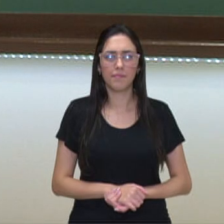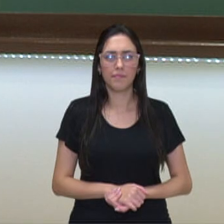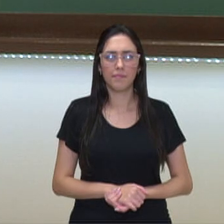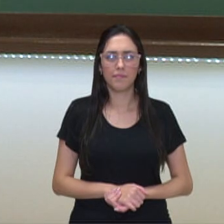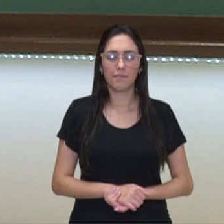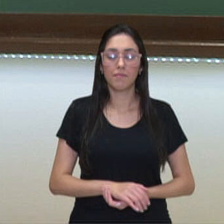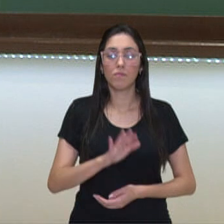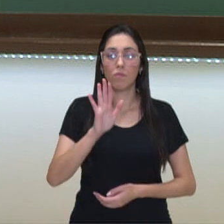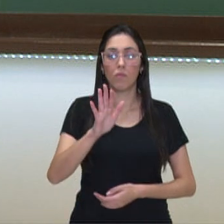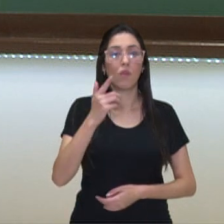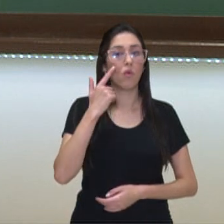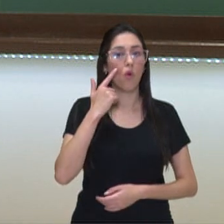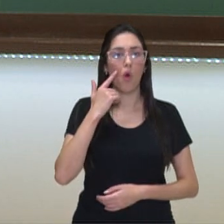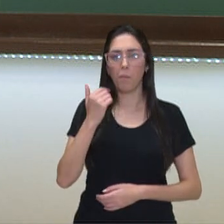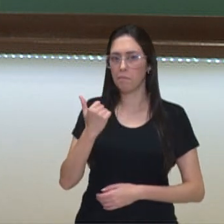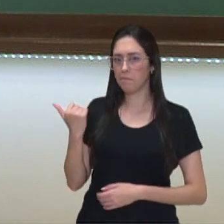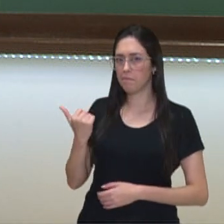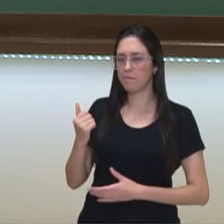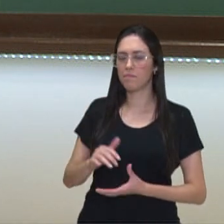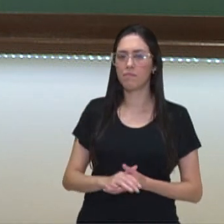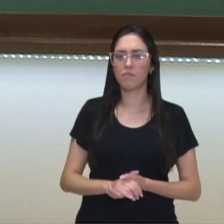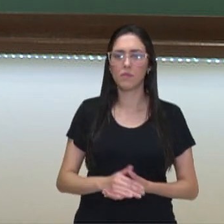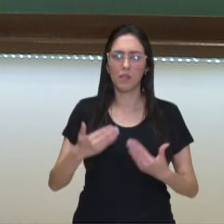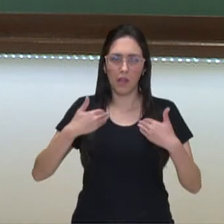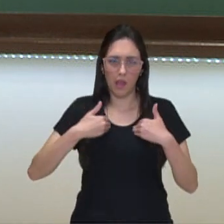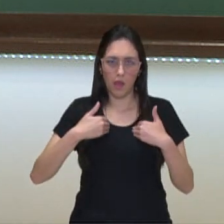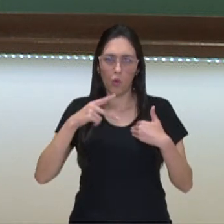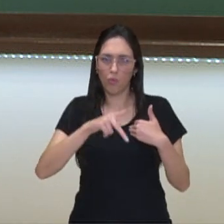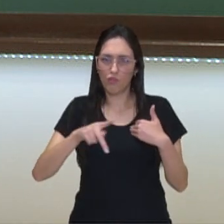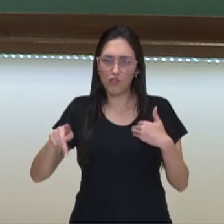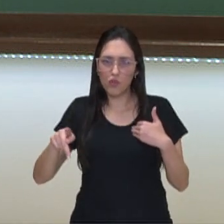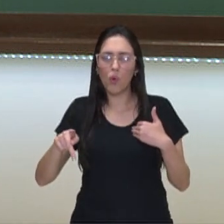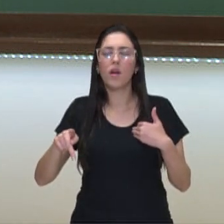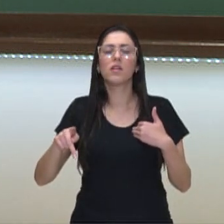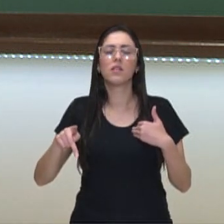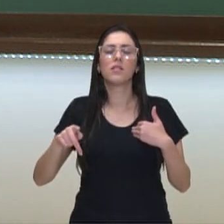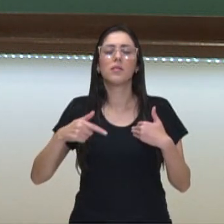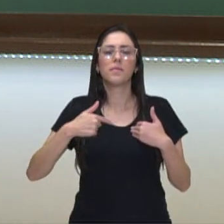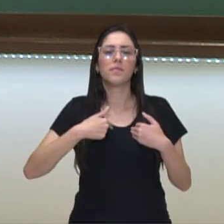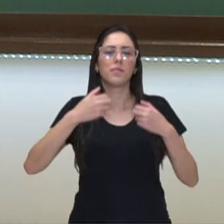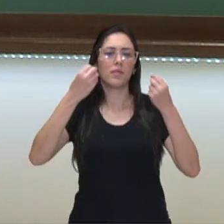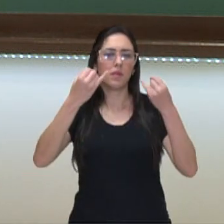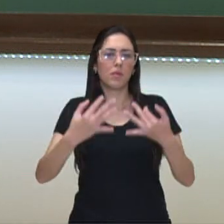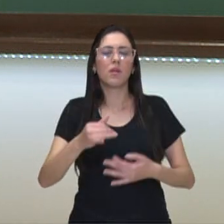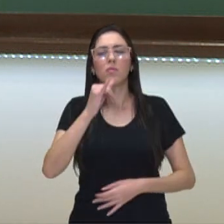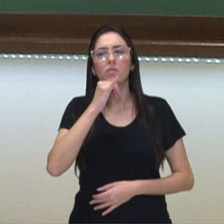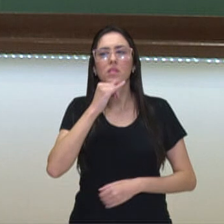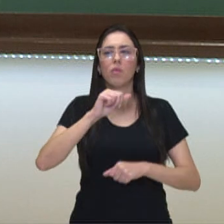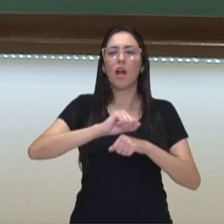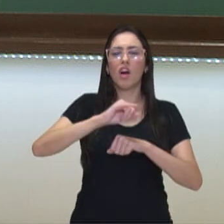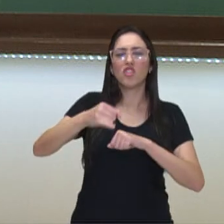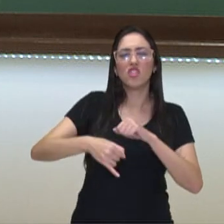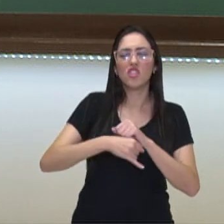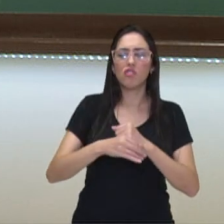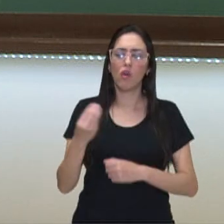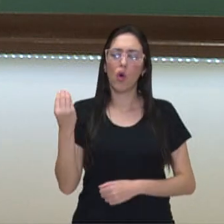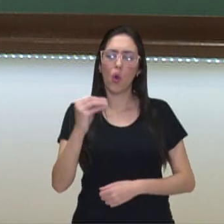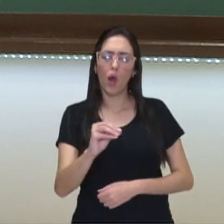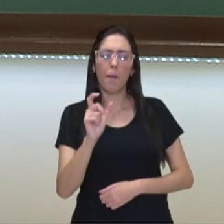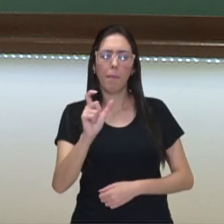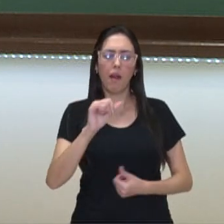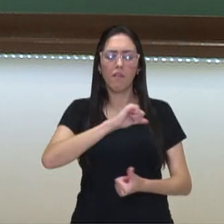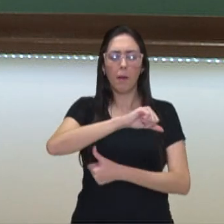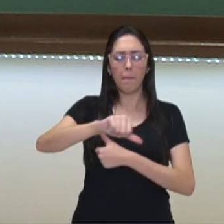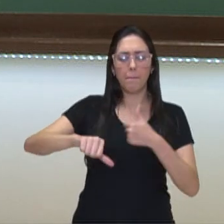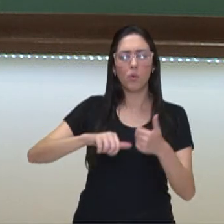Então veja só que prático, eu como sua professora vou falando para você, era um adjetivo, eu acrescentei isso aqui, virou um